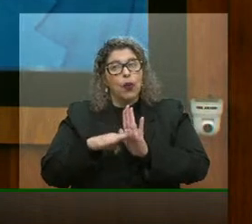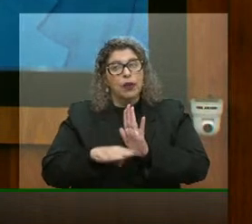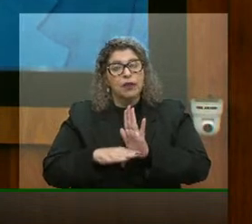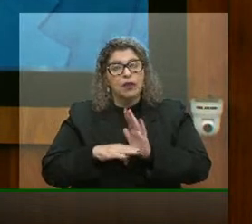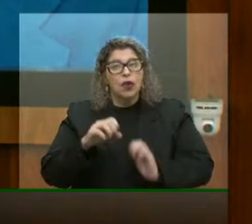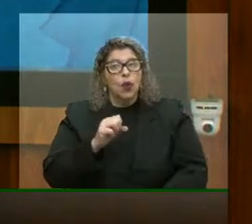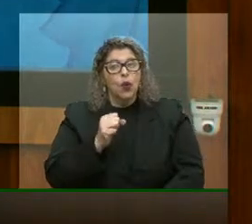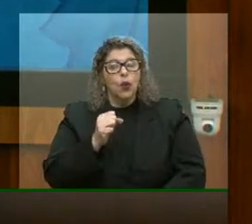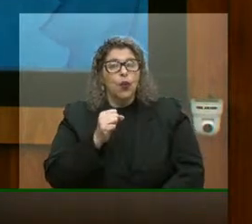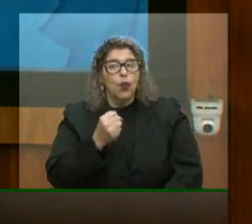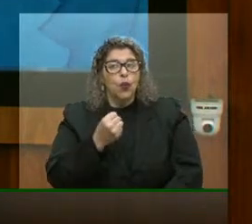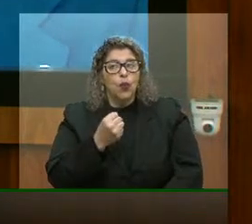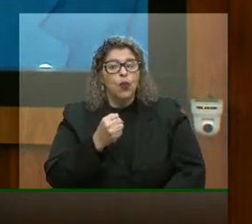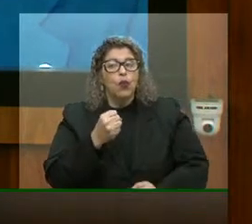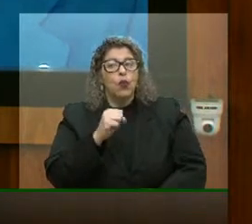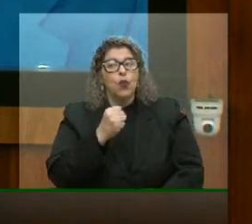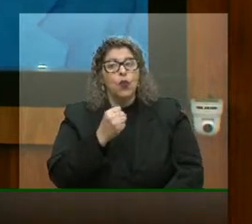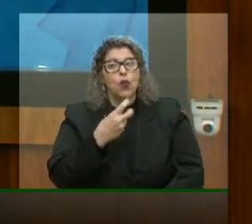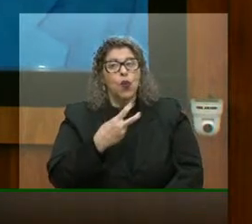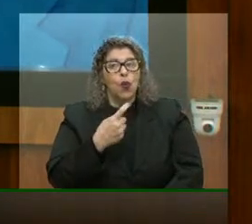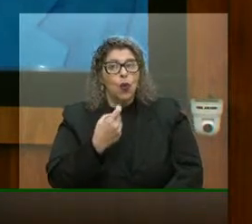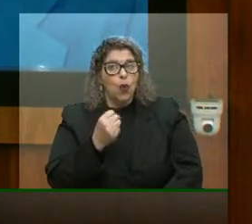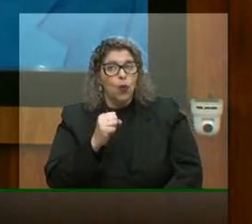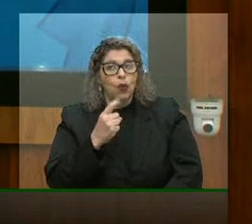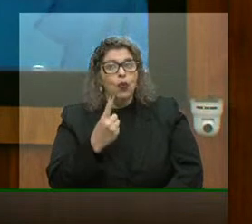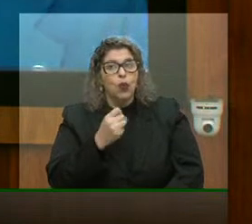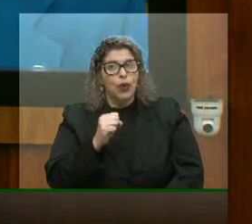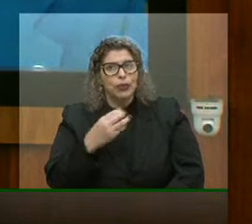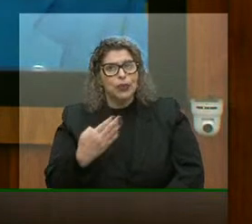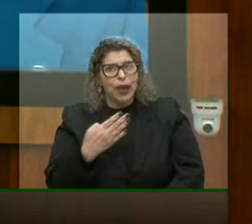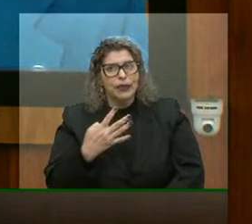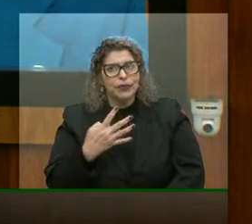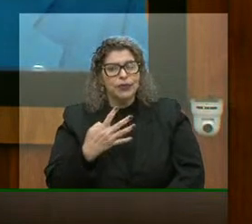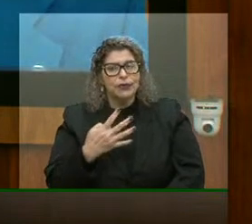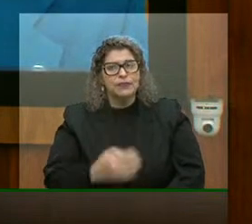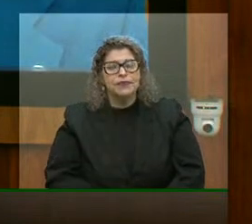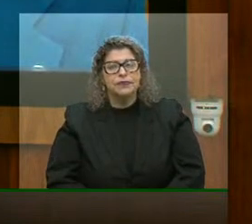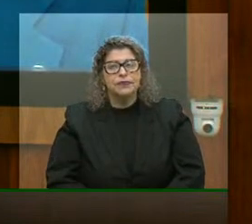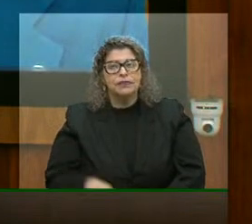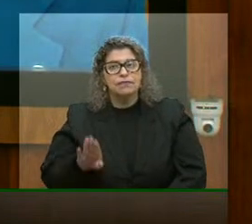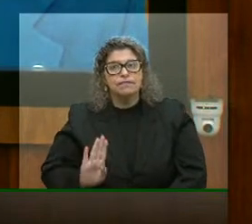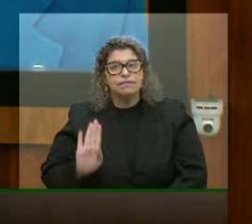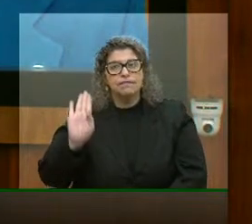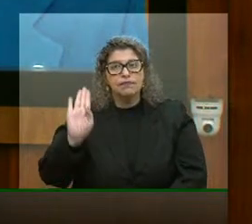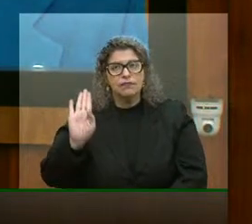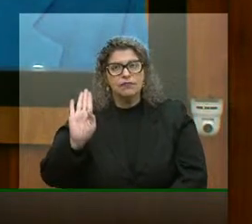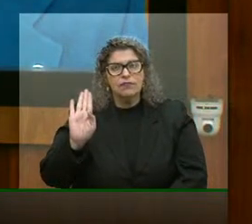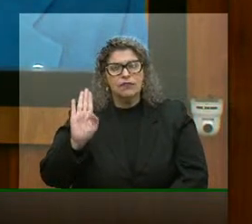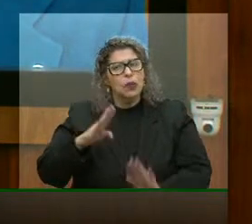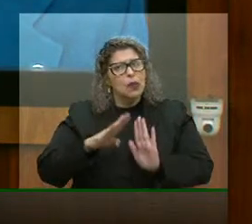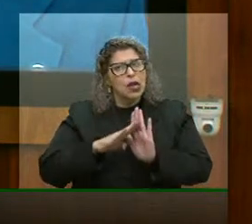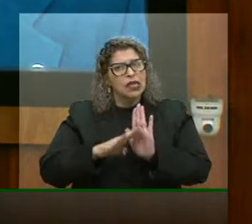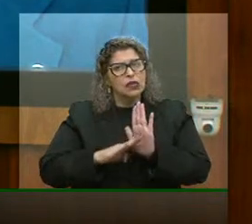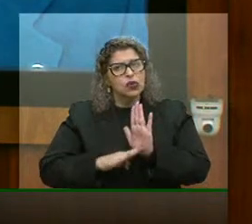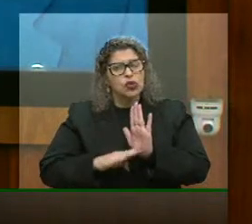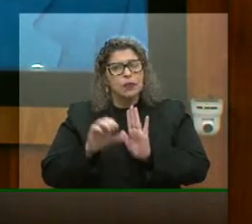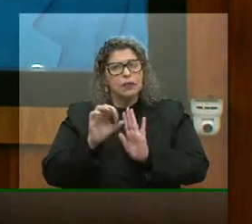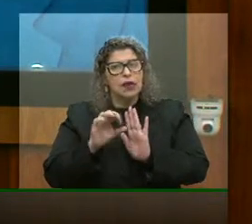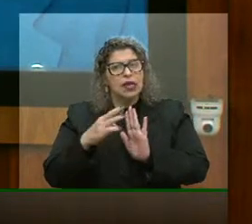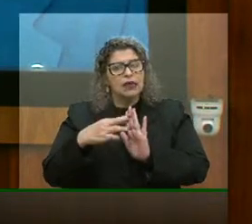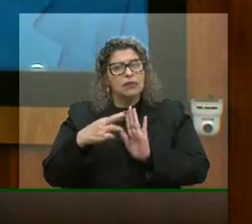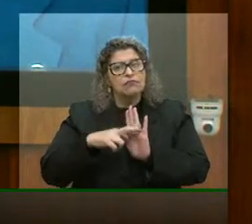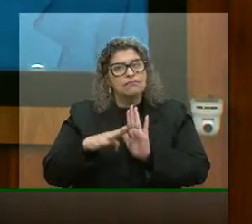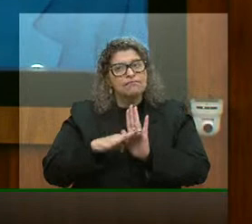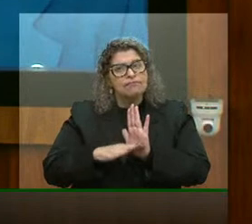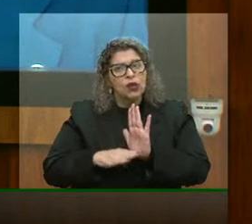Projeto 184-2020, de autoria do Poder Executivo. Senhor Presidente. Só uma questão de ordem, senhor Presidente. Uma questão de